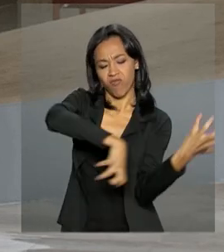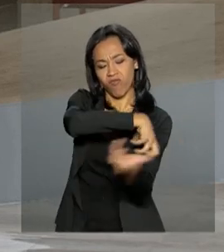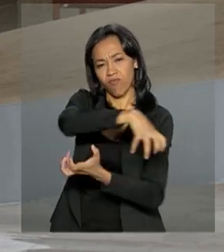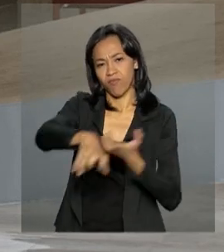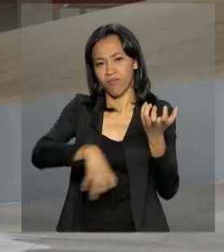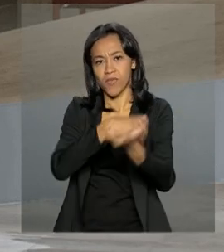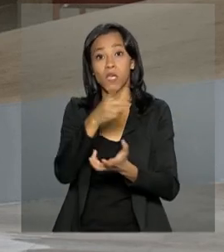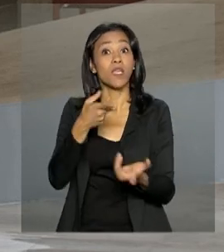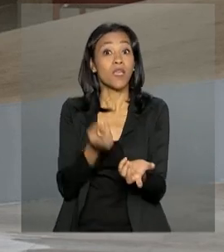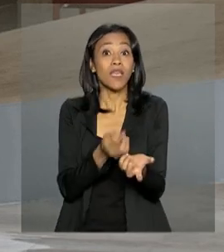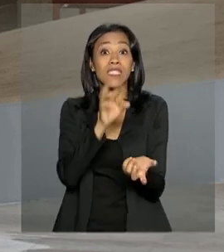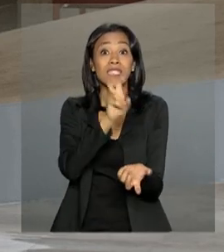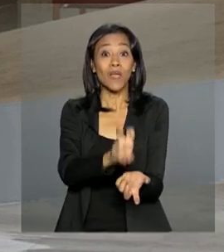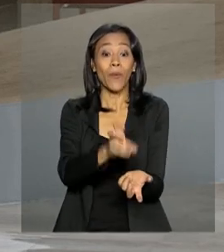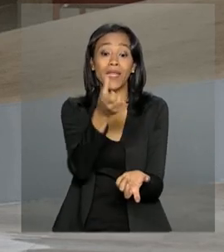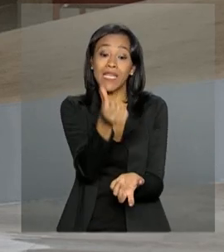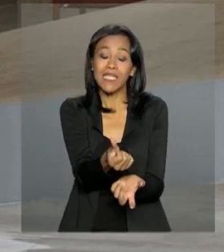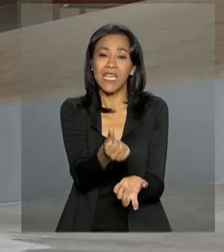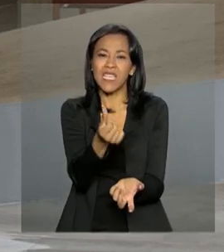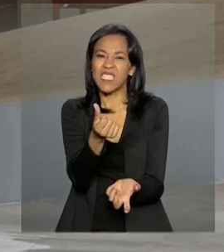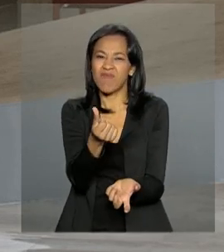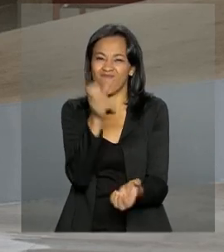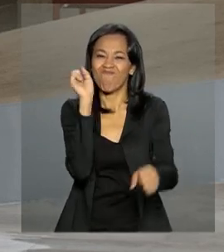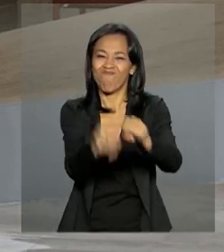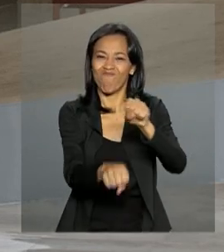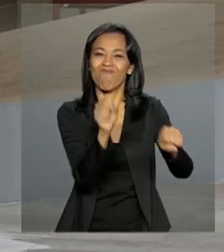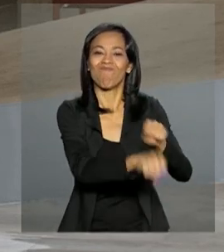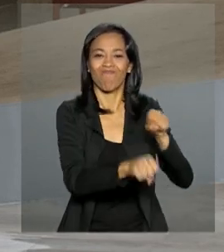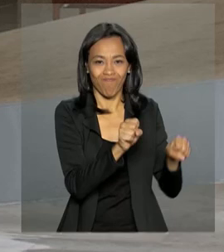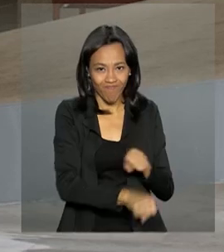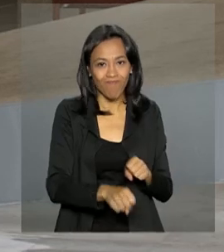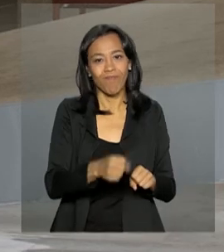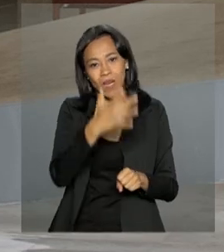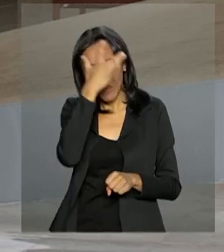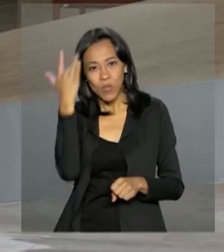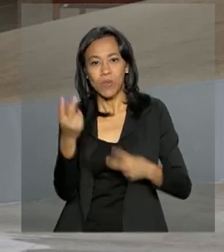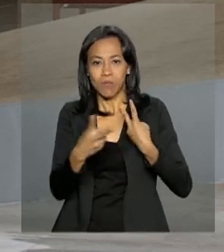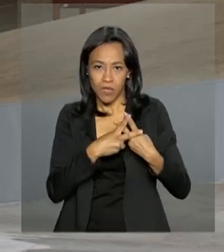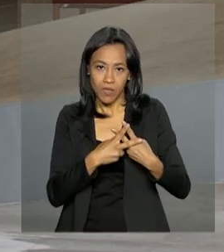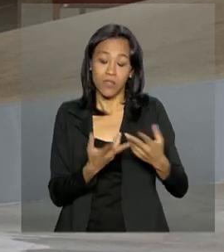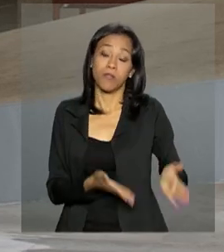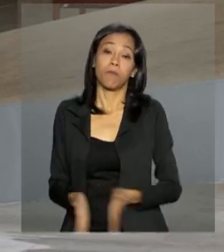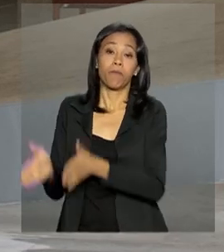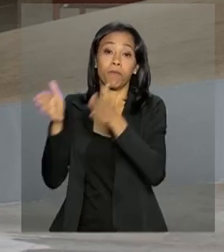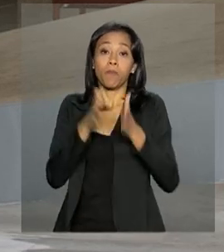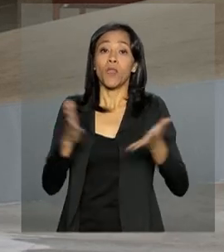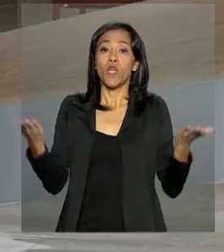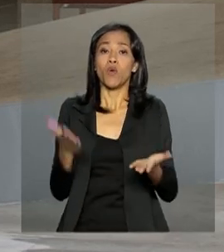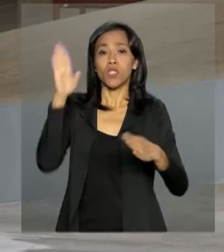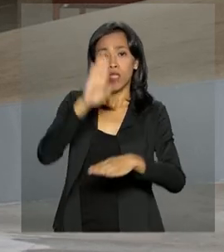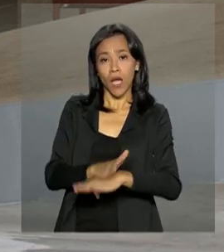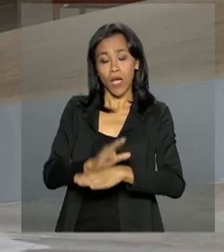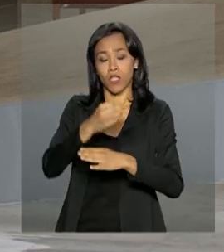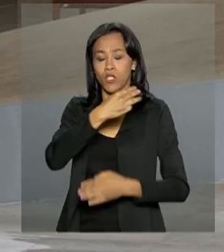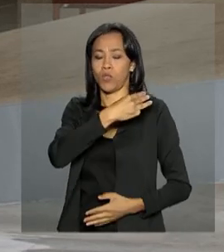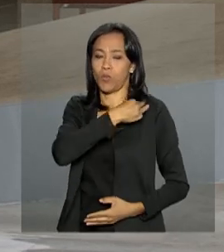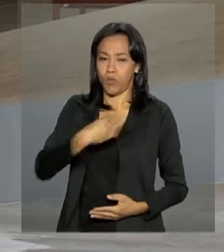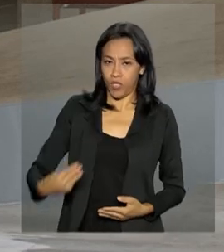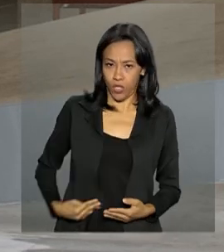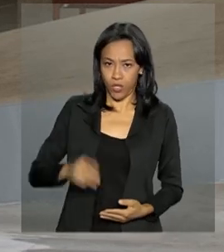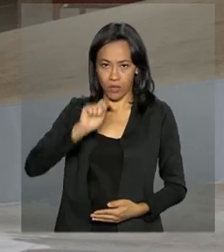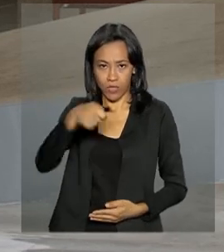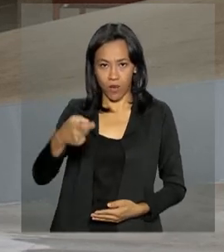deixou 56 detentos mortos. E hoje, às 14h, o ministro Sérgio Moro recebe aqui em Brasília